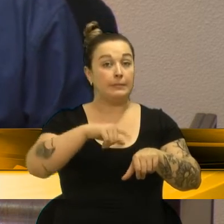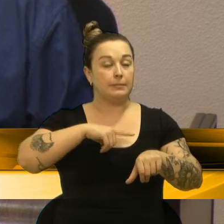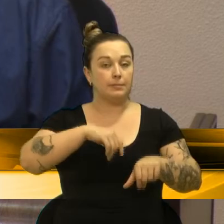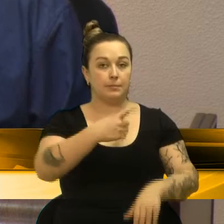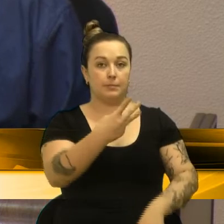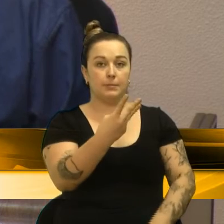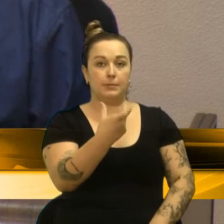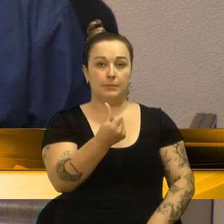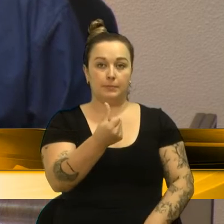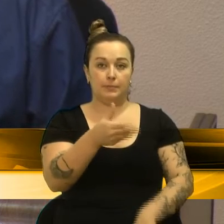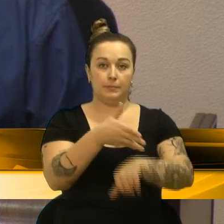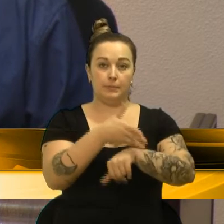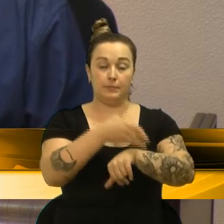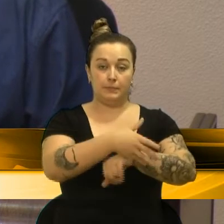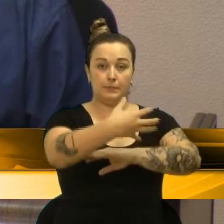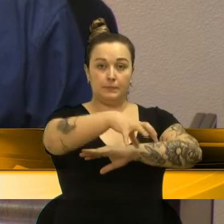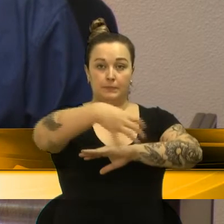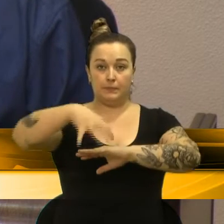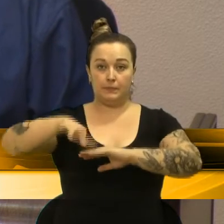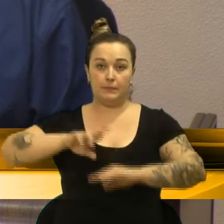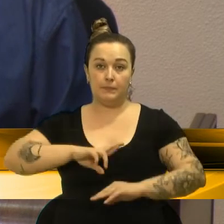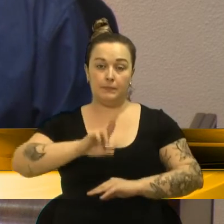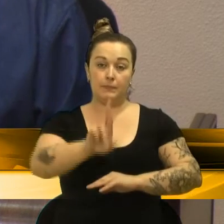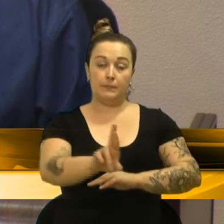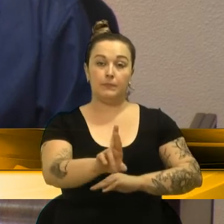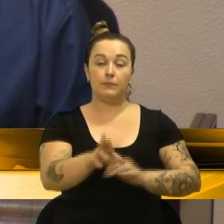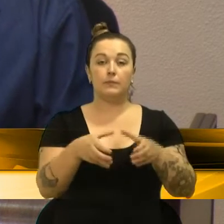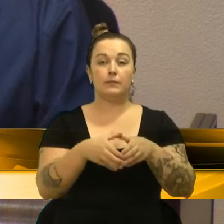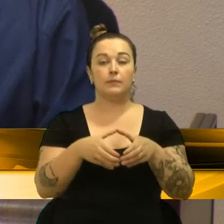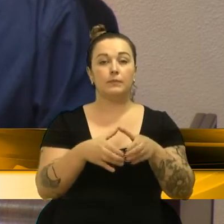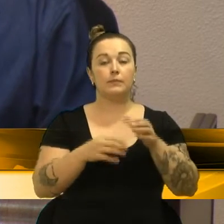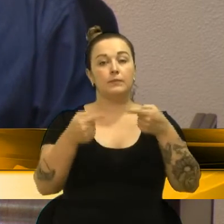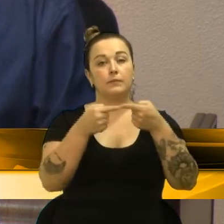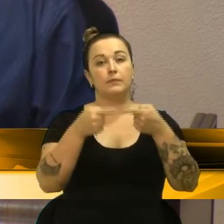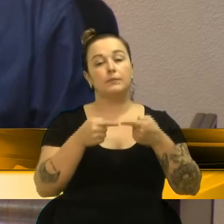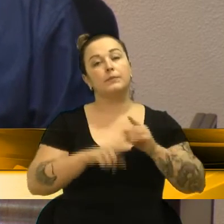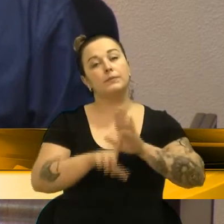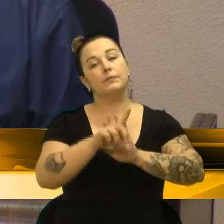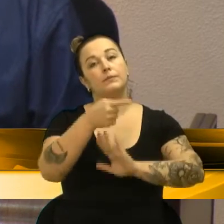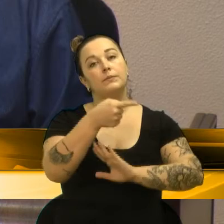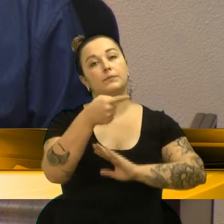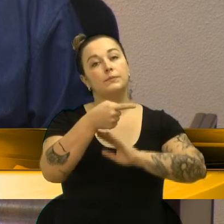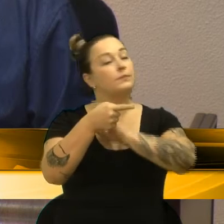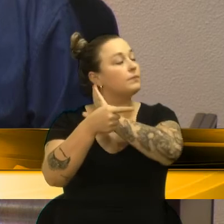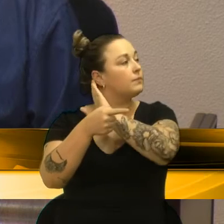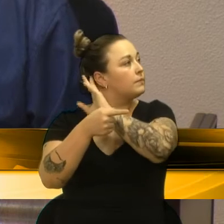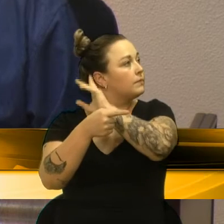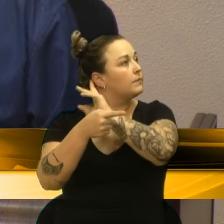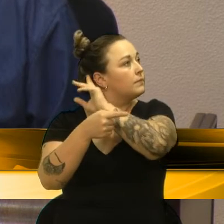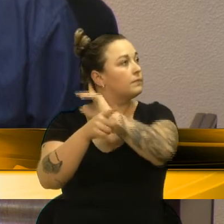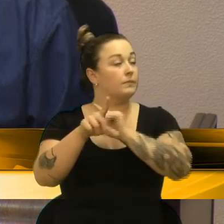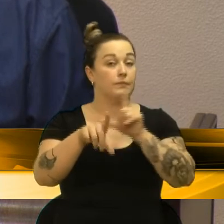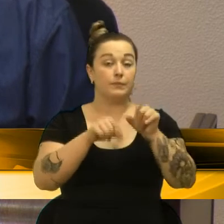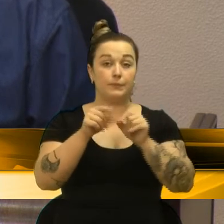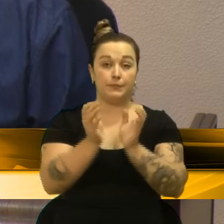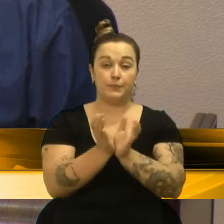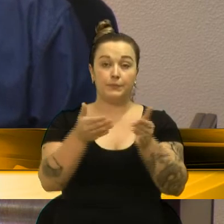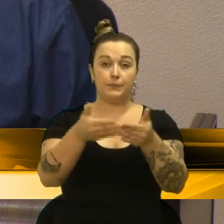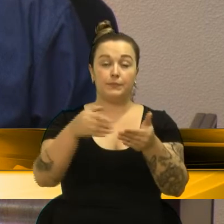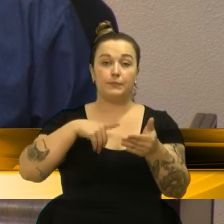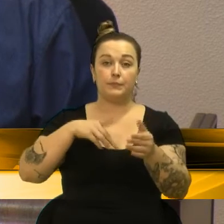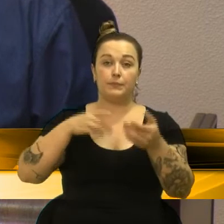a representação de segmentos em conformidade com a legislação vigente. 1. Os conselheiros titulares e os respectivos suplentes terão a